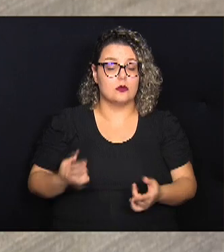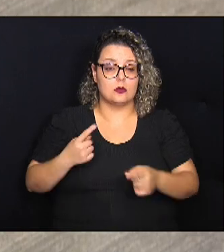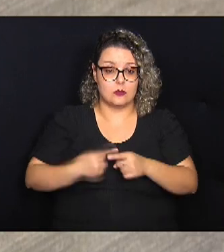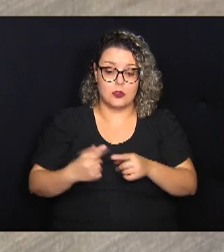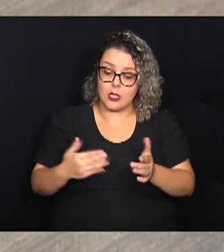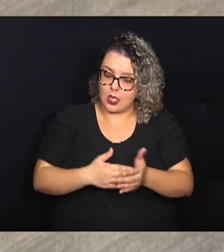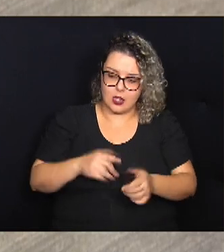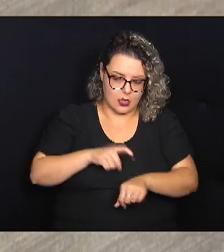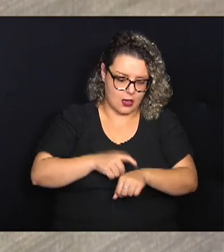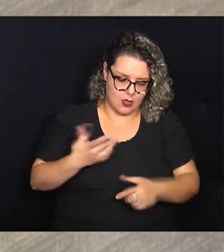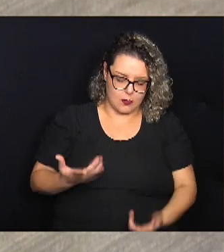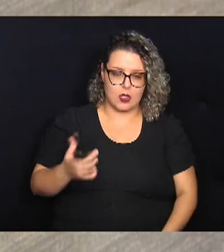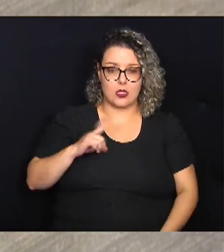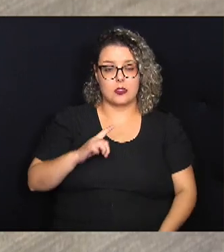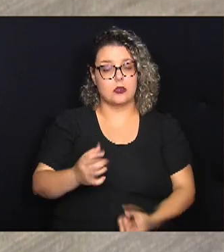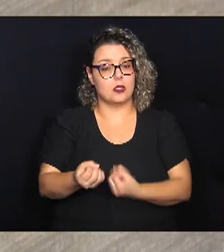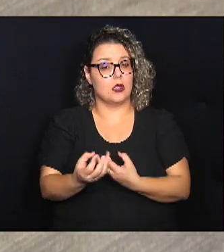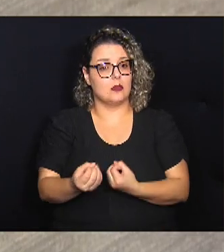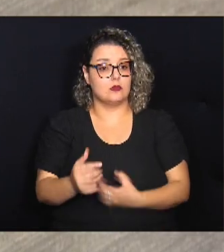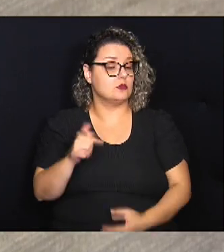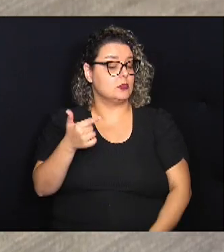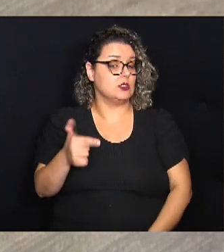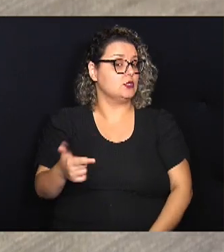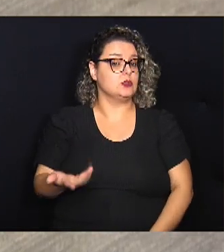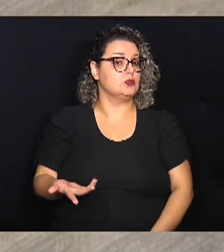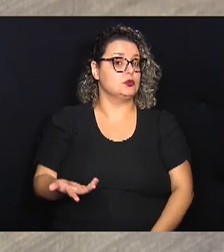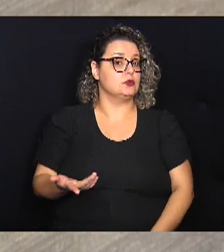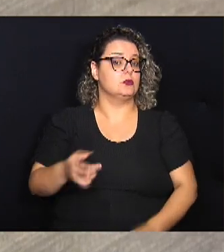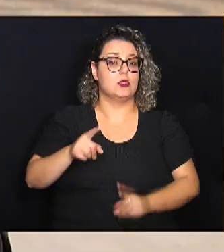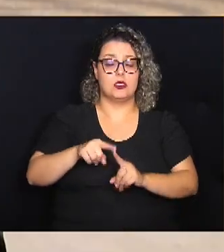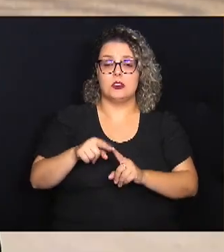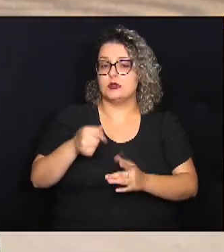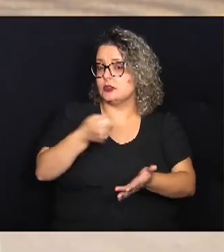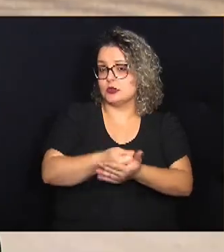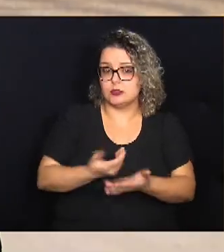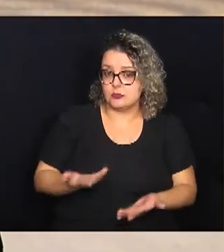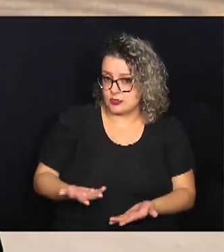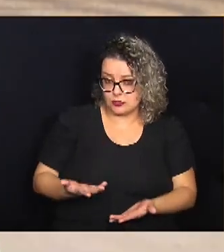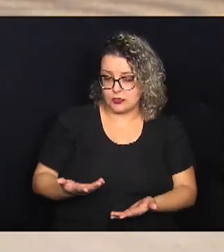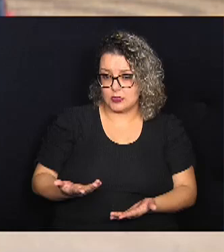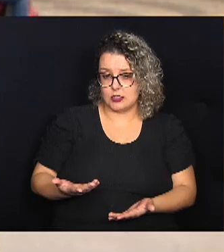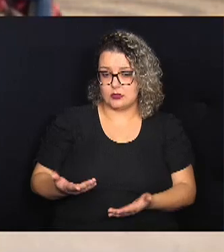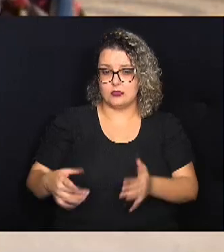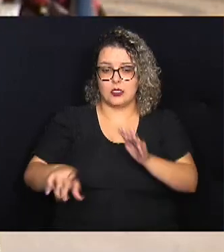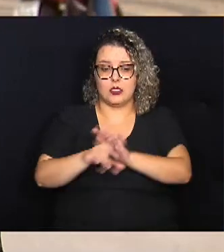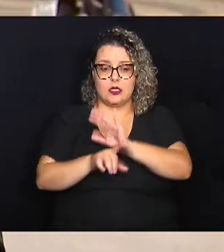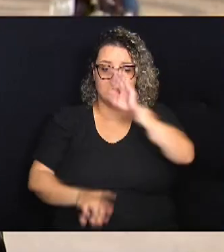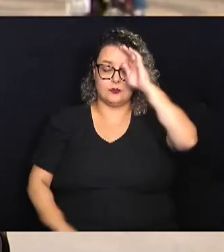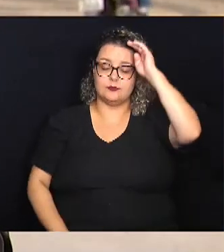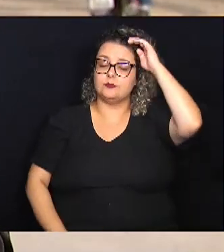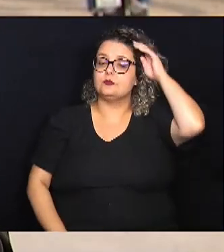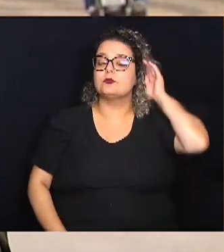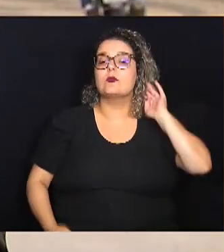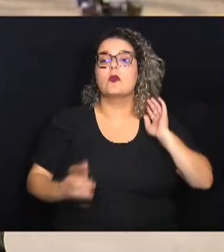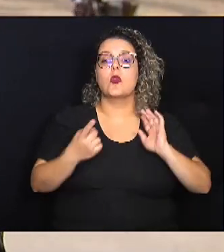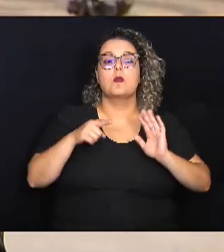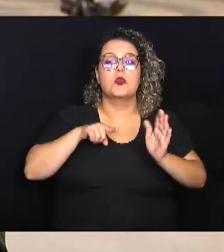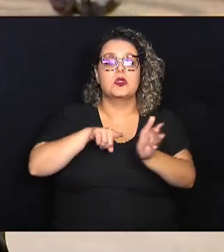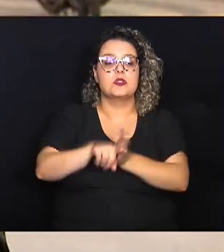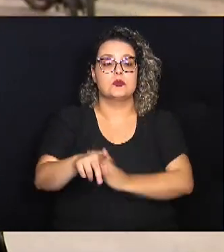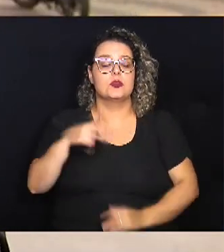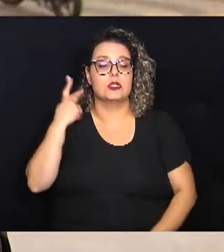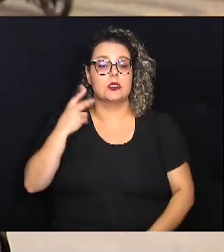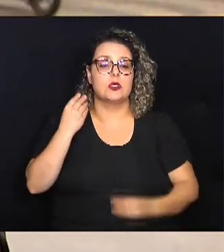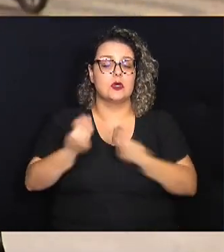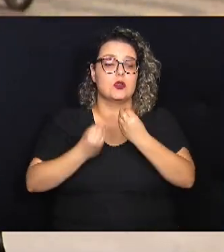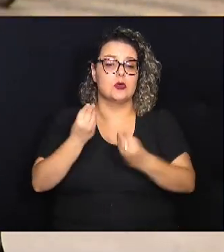momento a gente tem informações de que não há este cumprimento da legislação. Um dos questionamentos do vereador é saber como deve